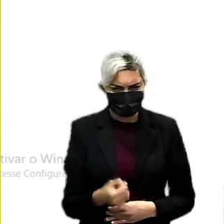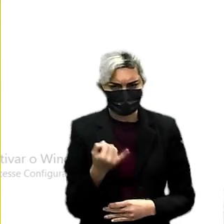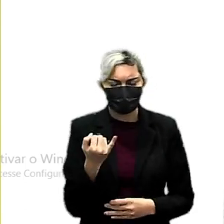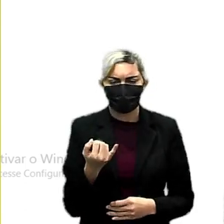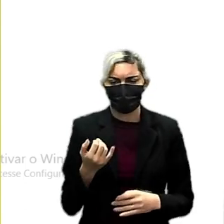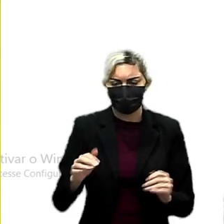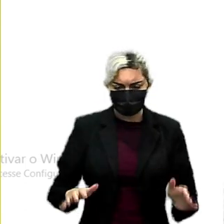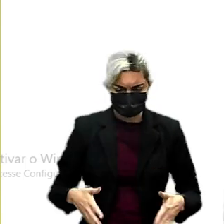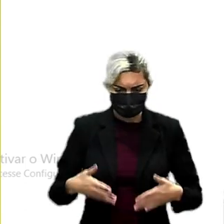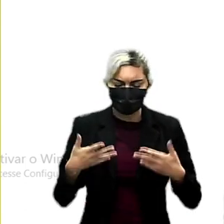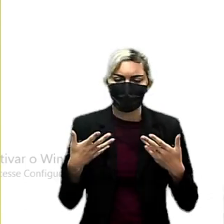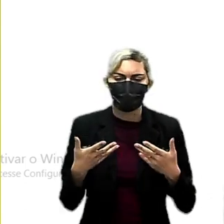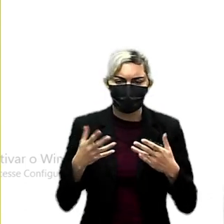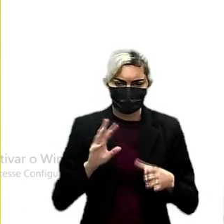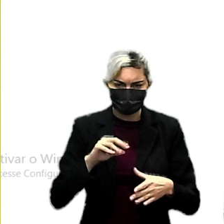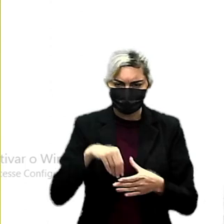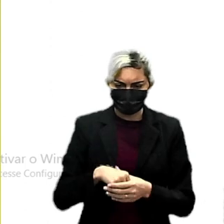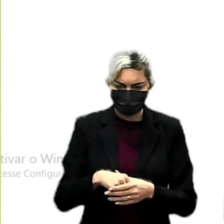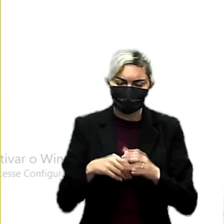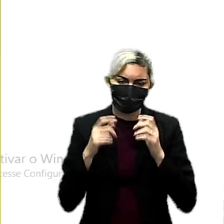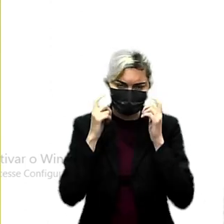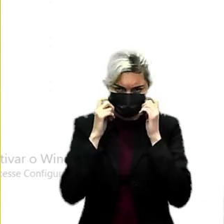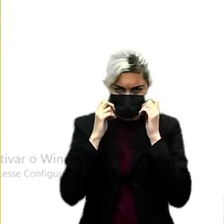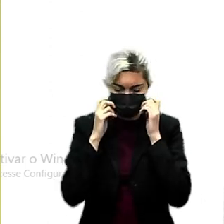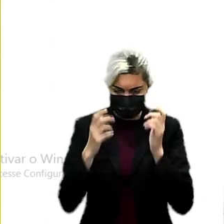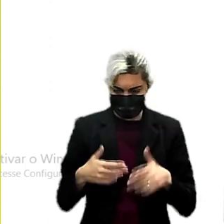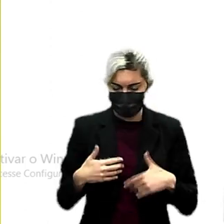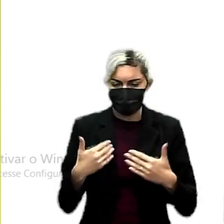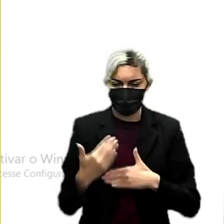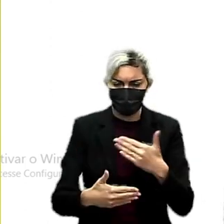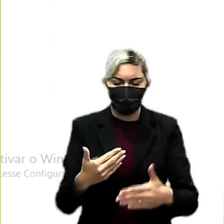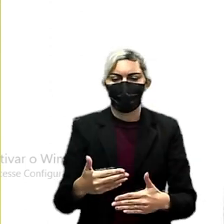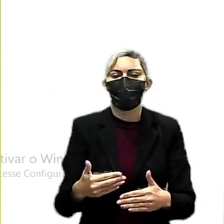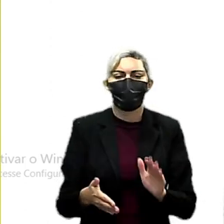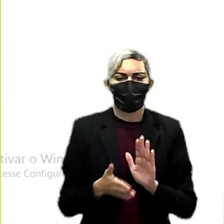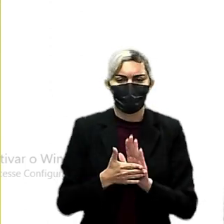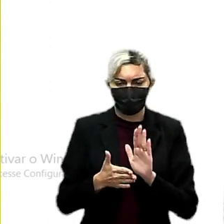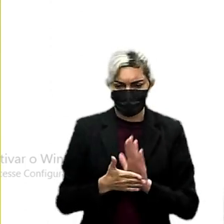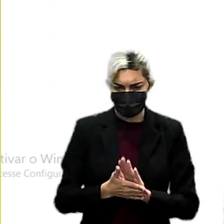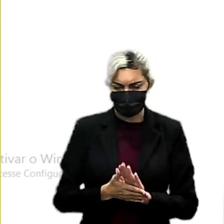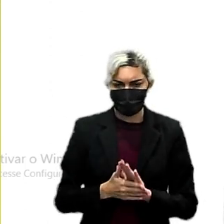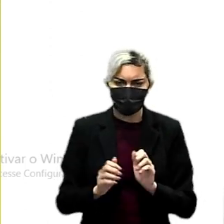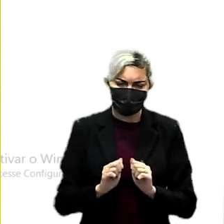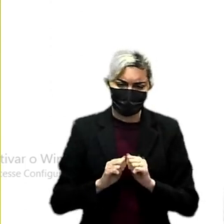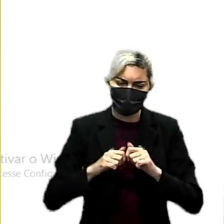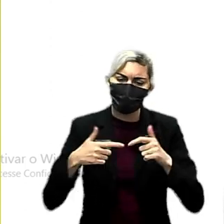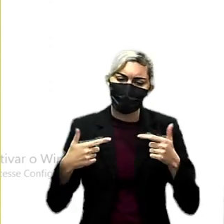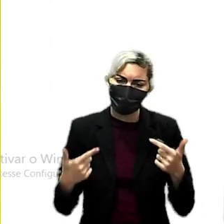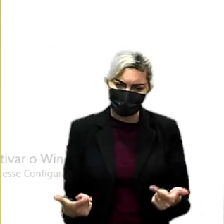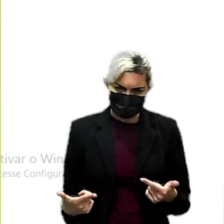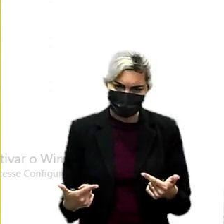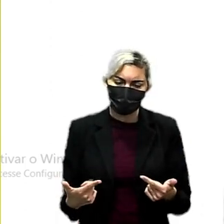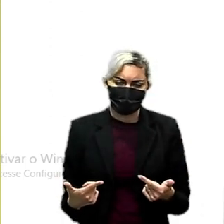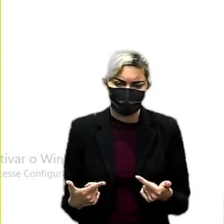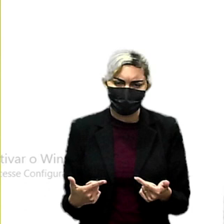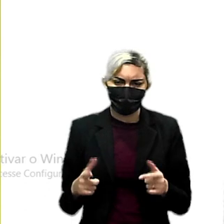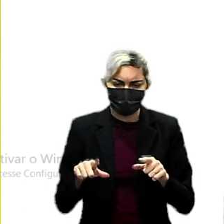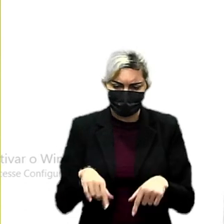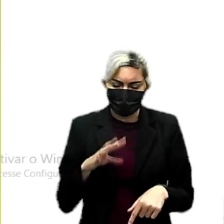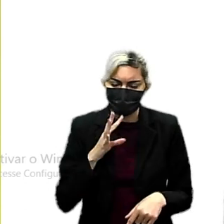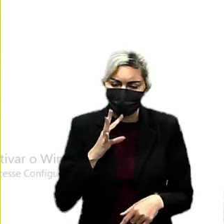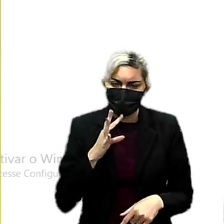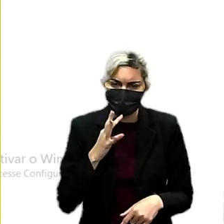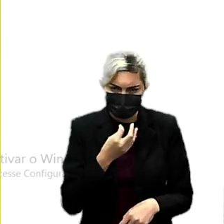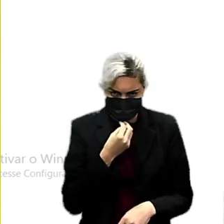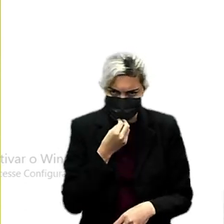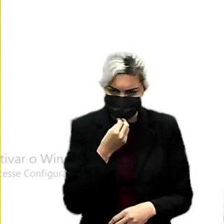se manifestar dentro da organização de maneira propositiva e, claro, com conhecimento